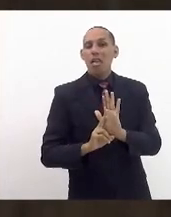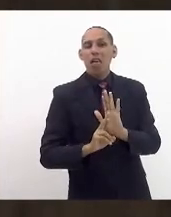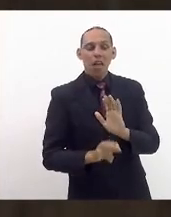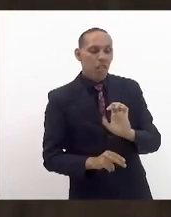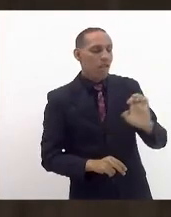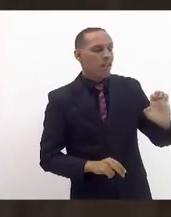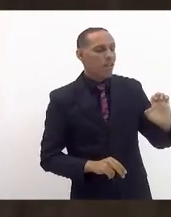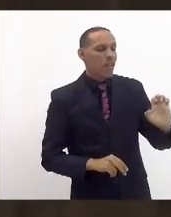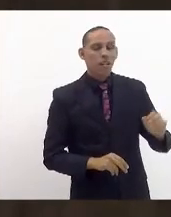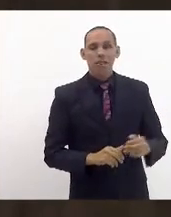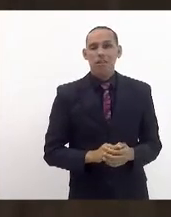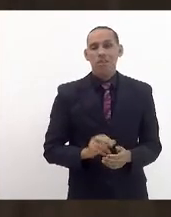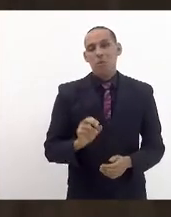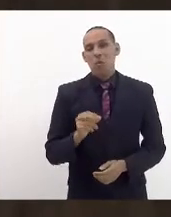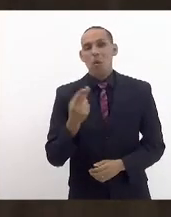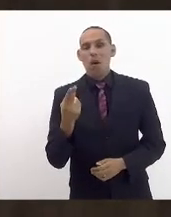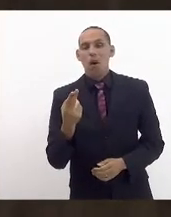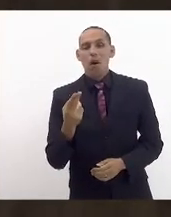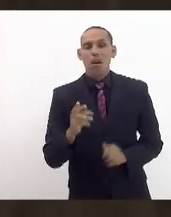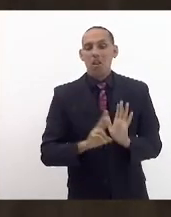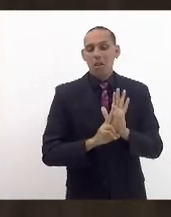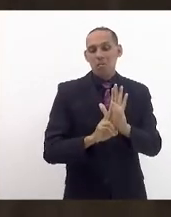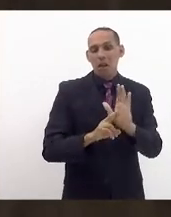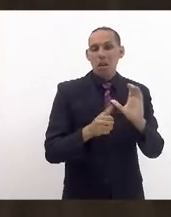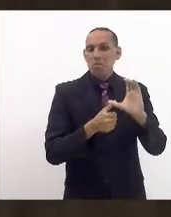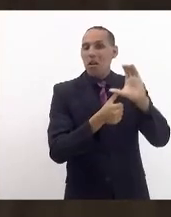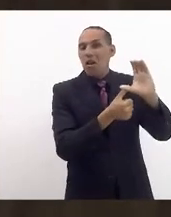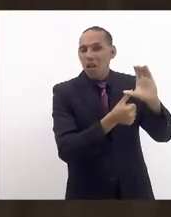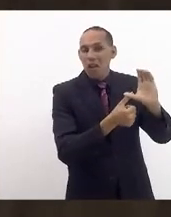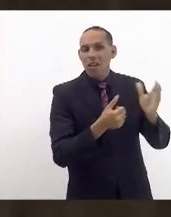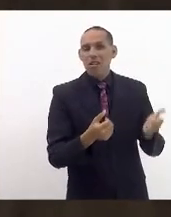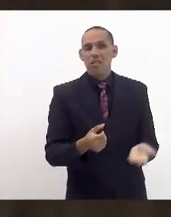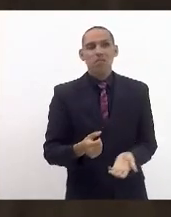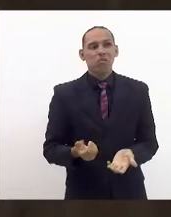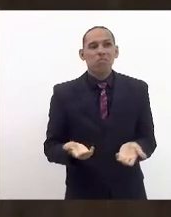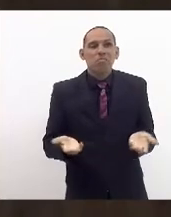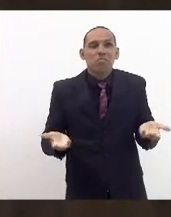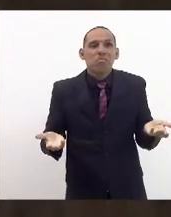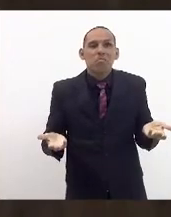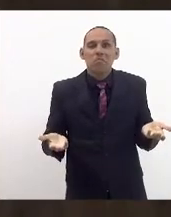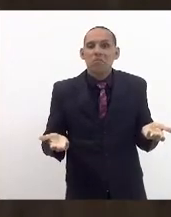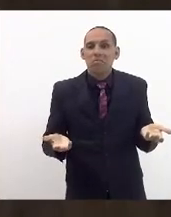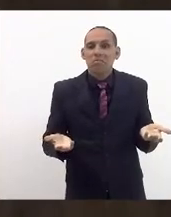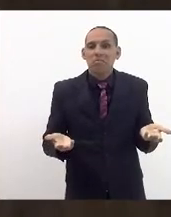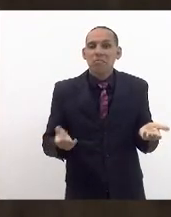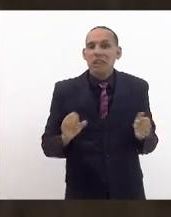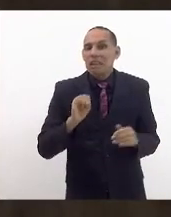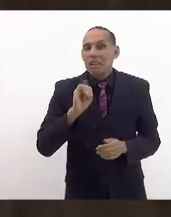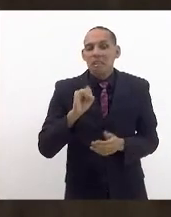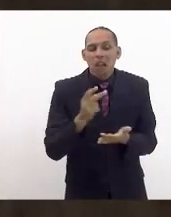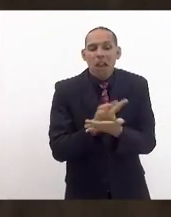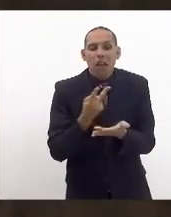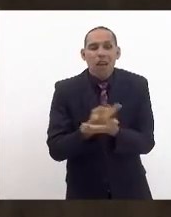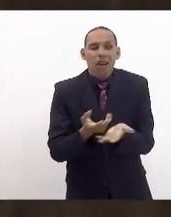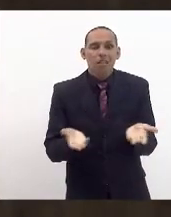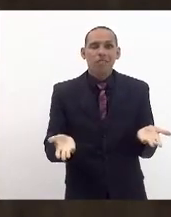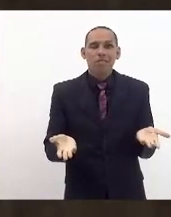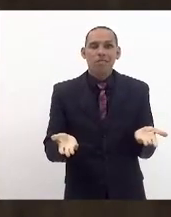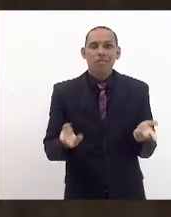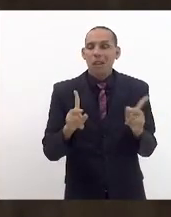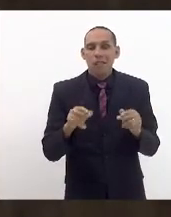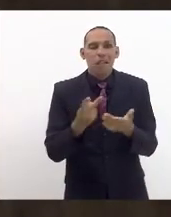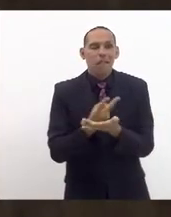nome do comunismo, como se isso fosse alguma coisa errada,